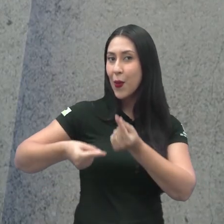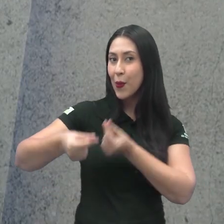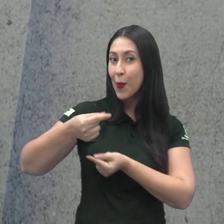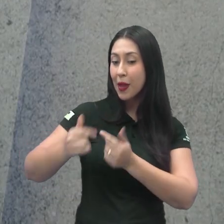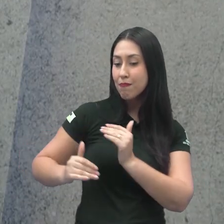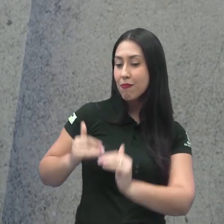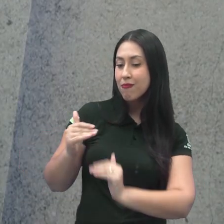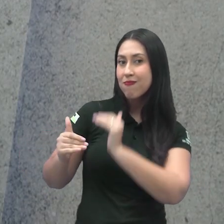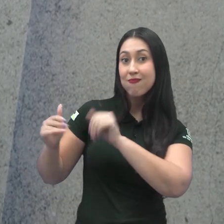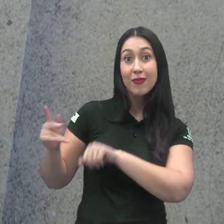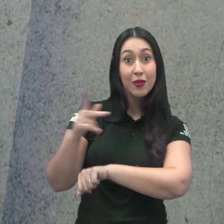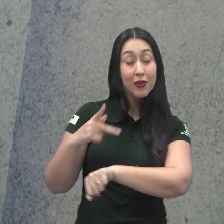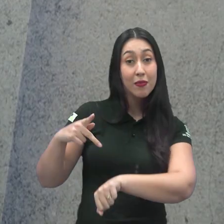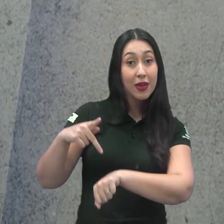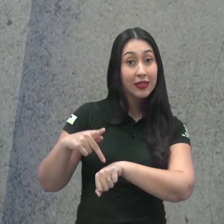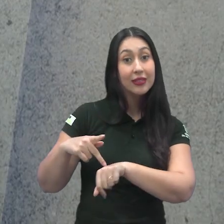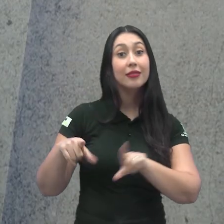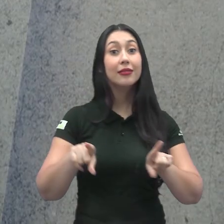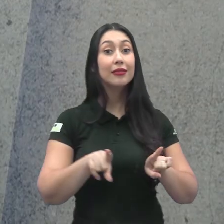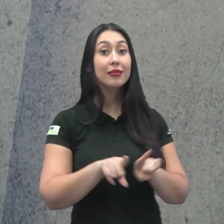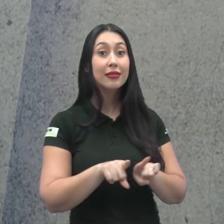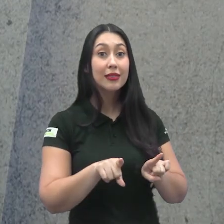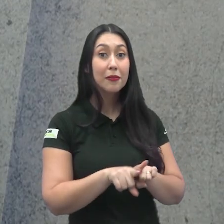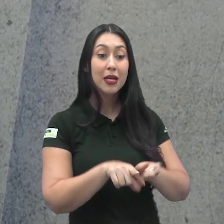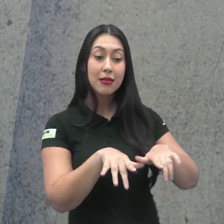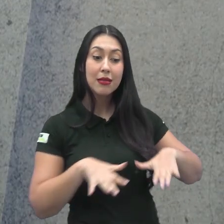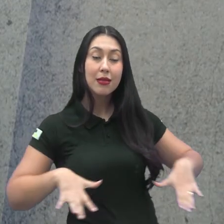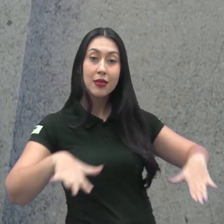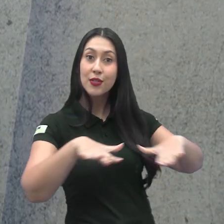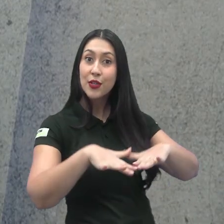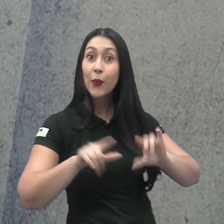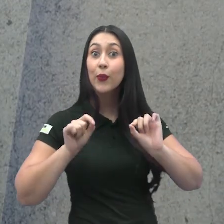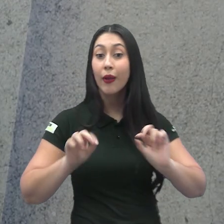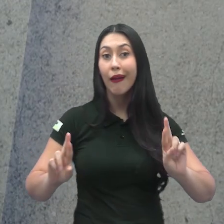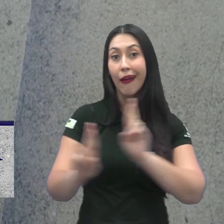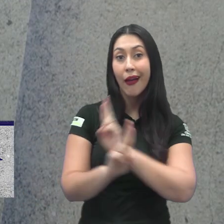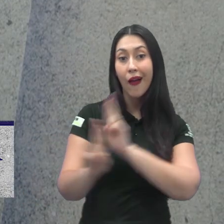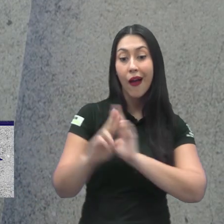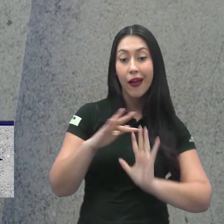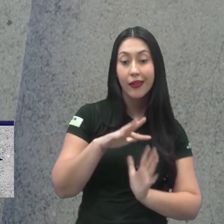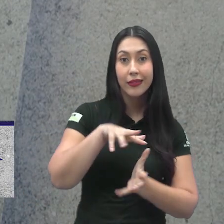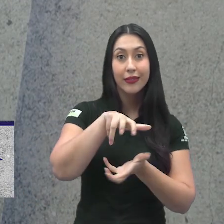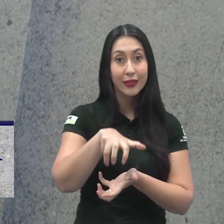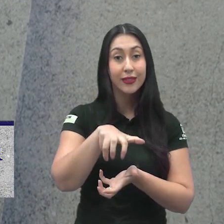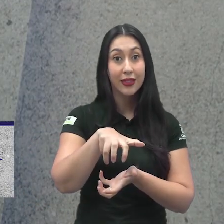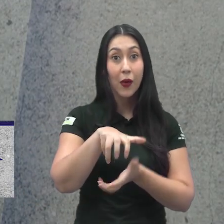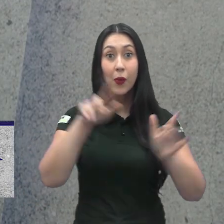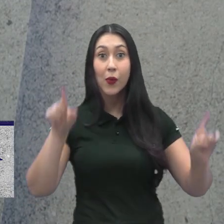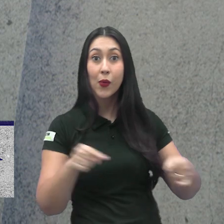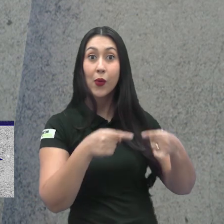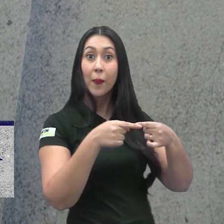no desenvolvimento do país e também da nossa região. As relações internacionais